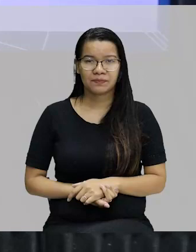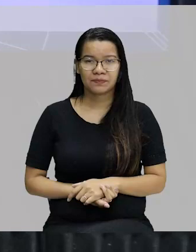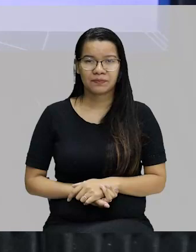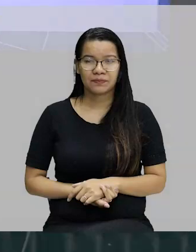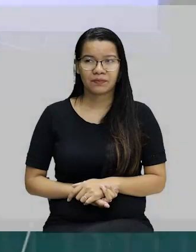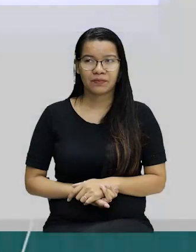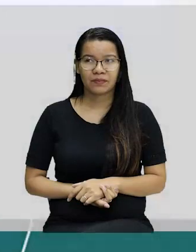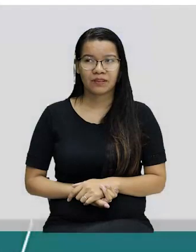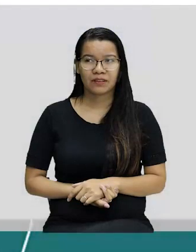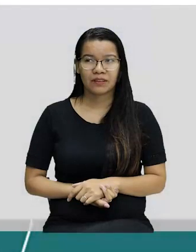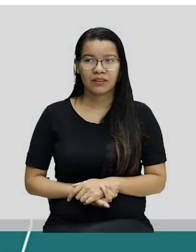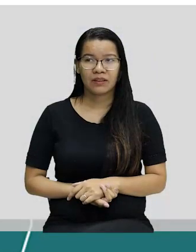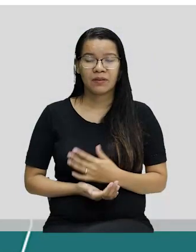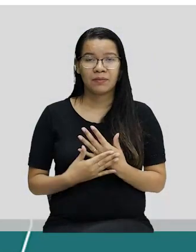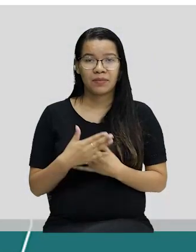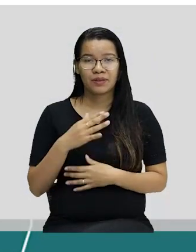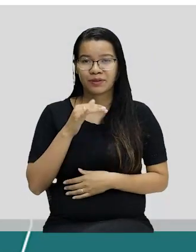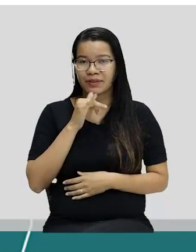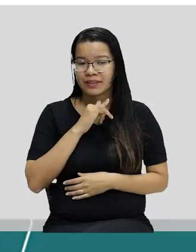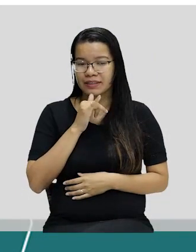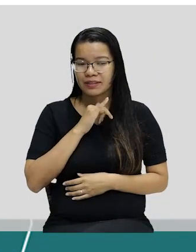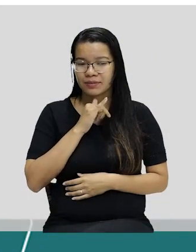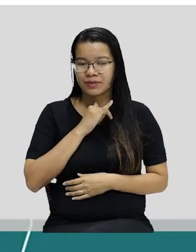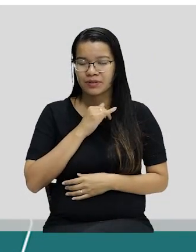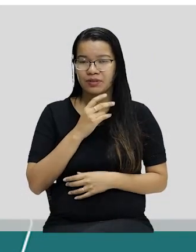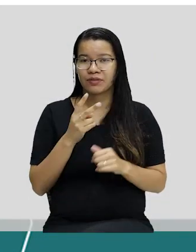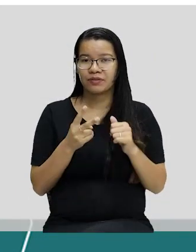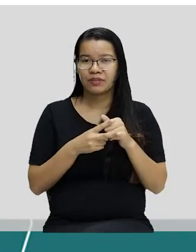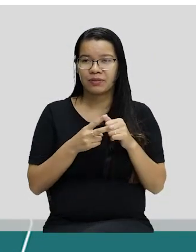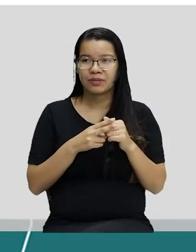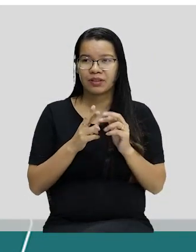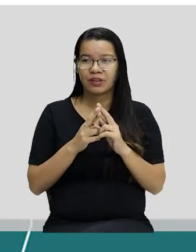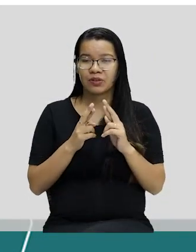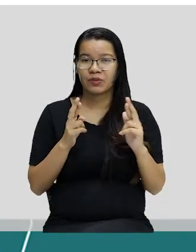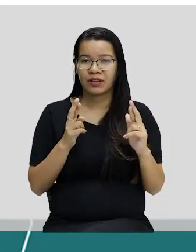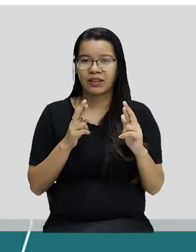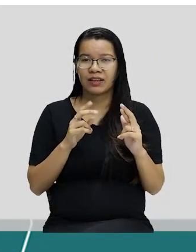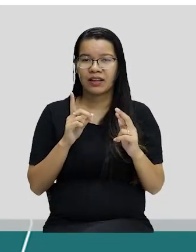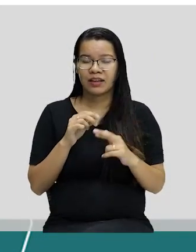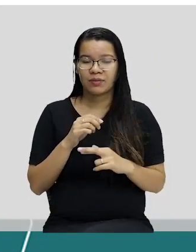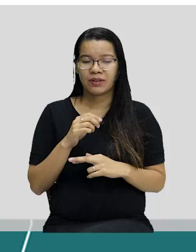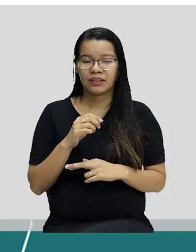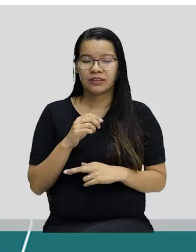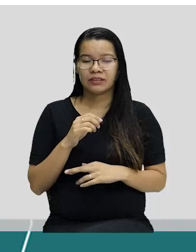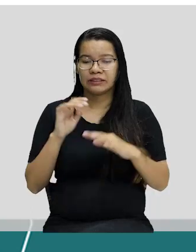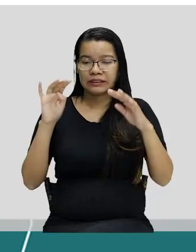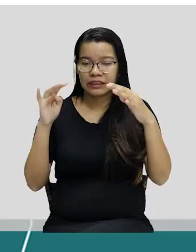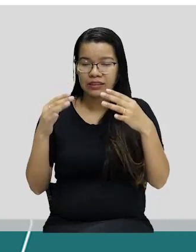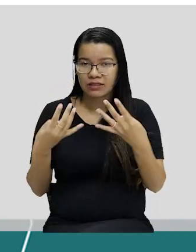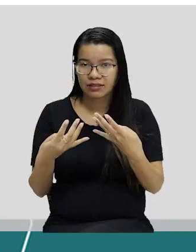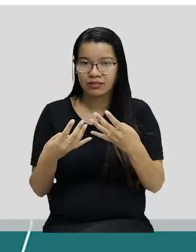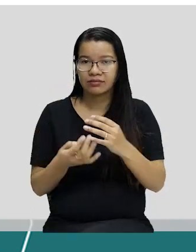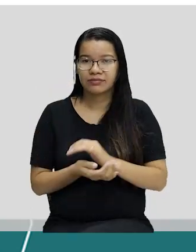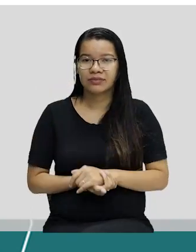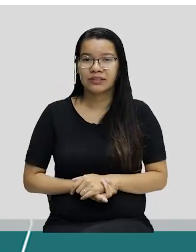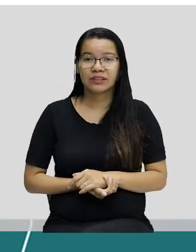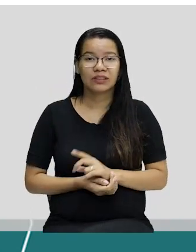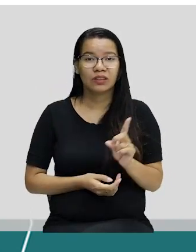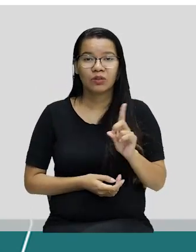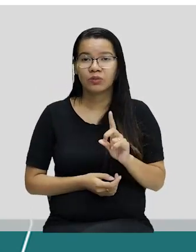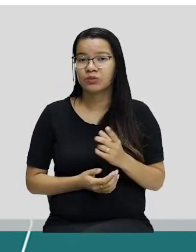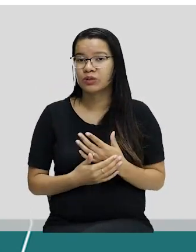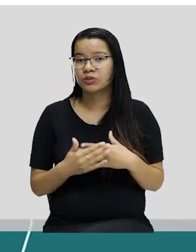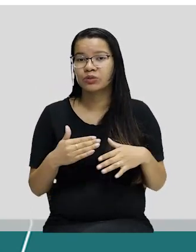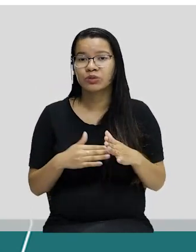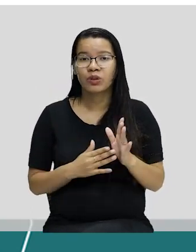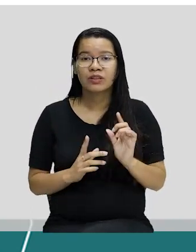essencial. Mais um exemplo de verbos regulares é uma atenção, chamando a atenção para vocês do seguinte: nem todas as